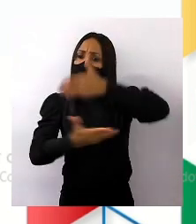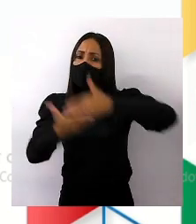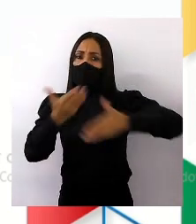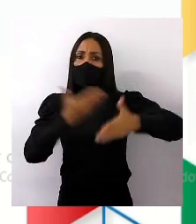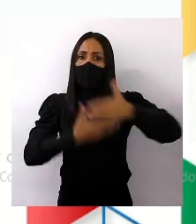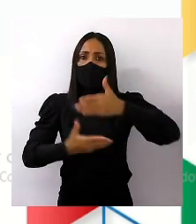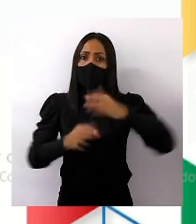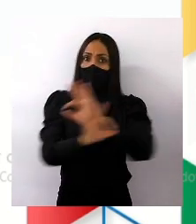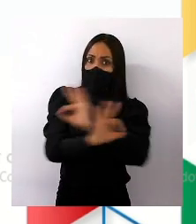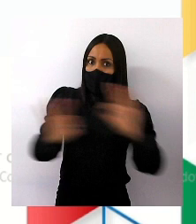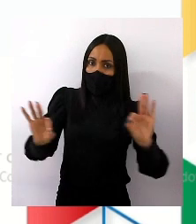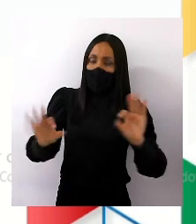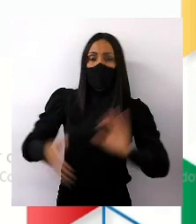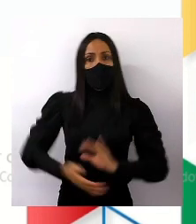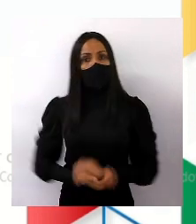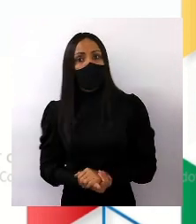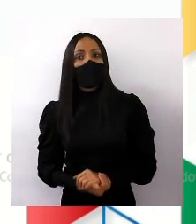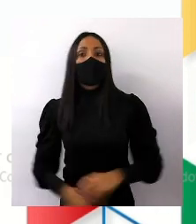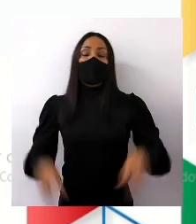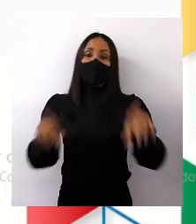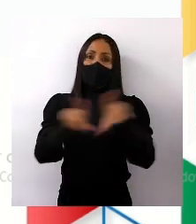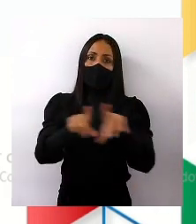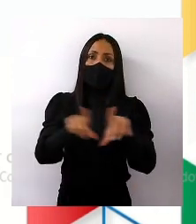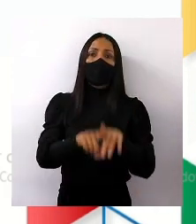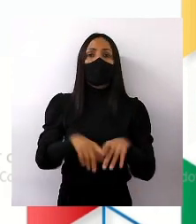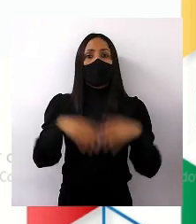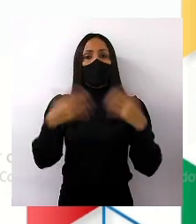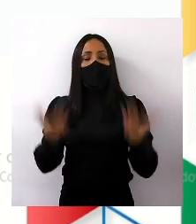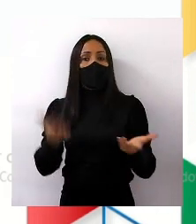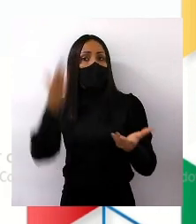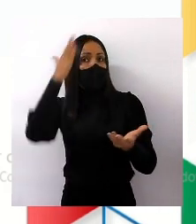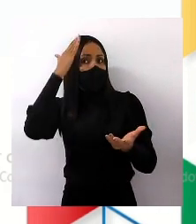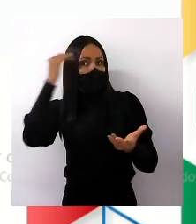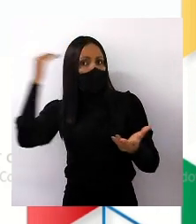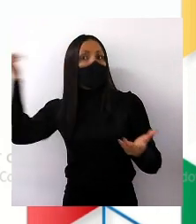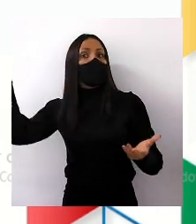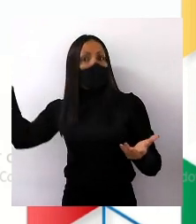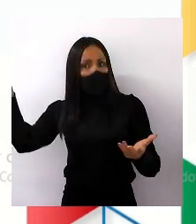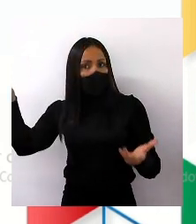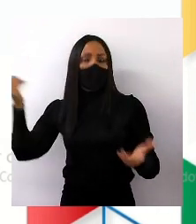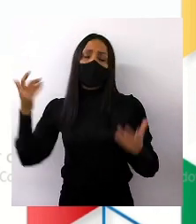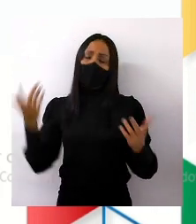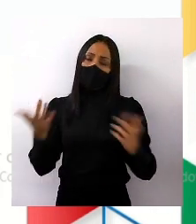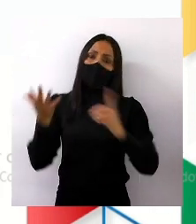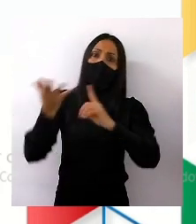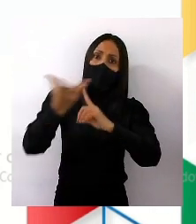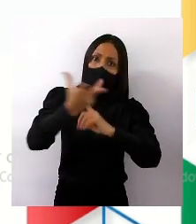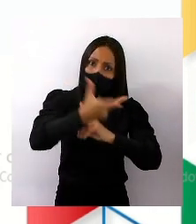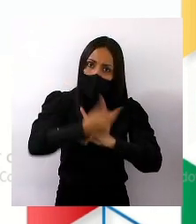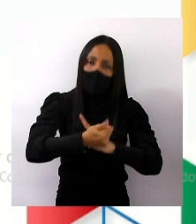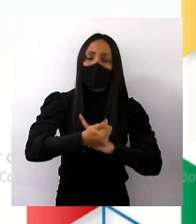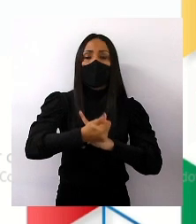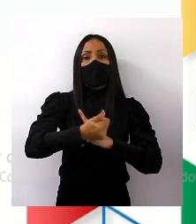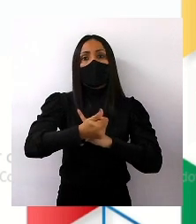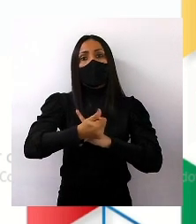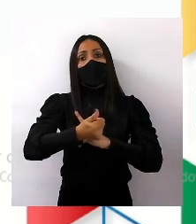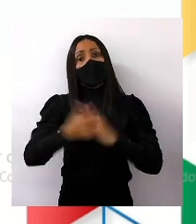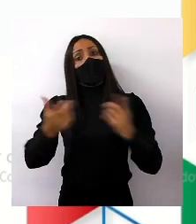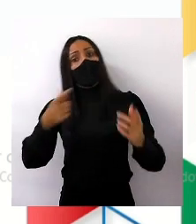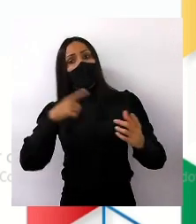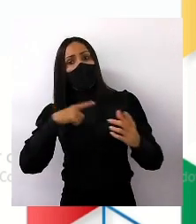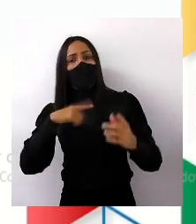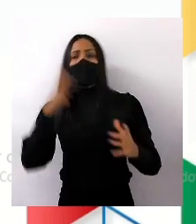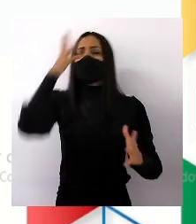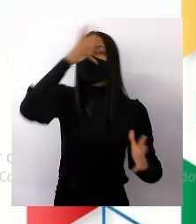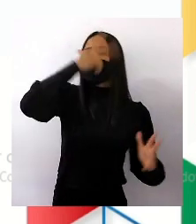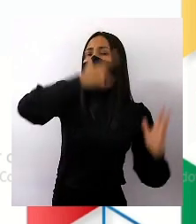surpreendentes. A literatura também, gente, tem uma função artística, claro. Ela é arte. E se ela é arte, ela tem